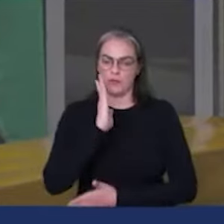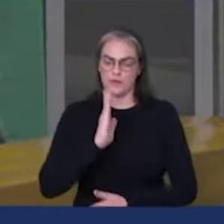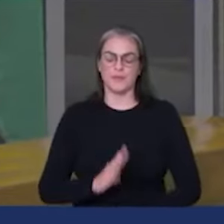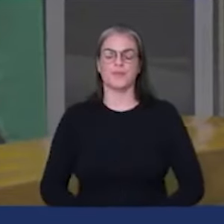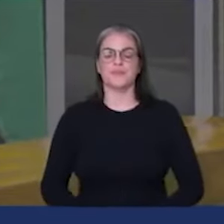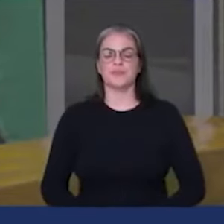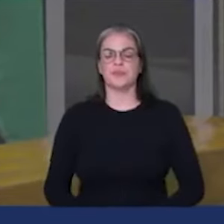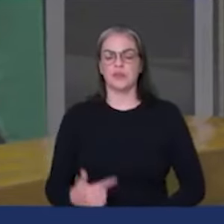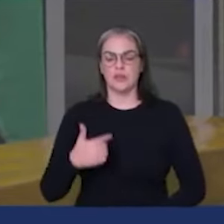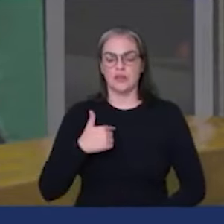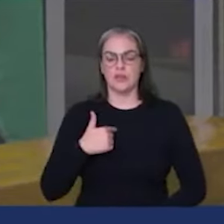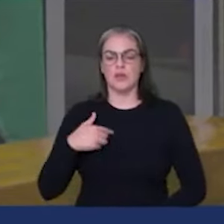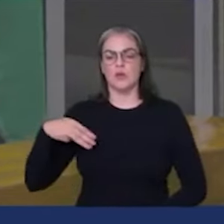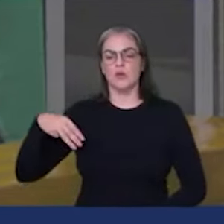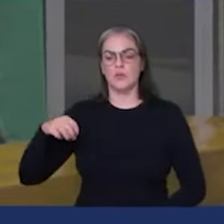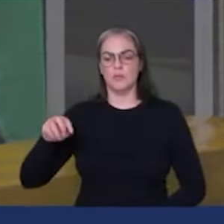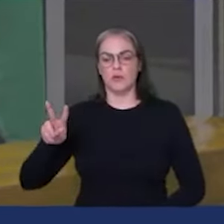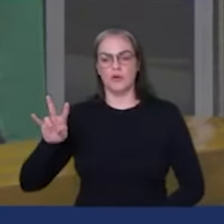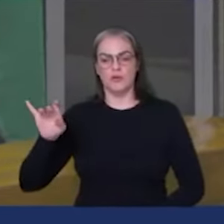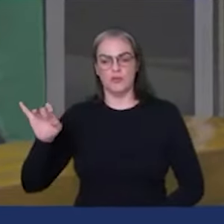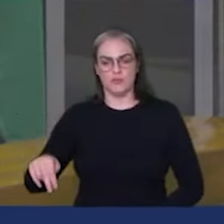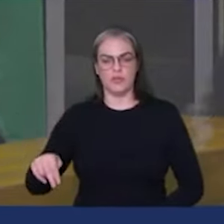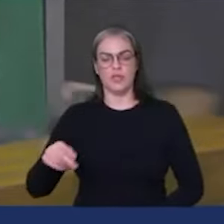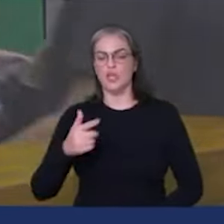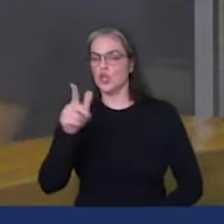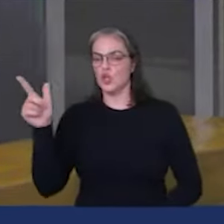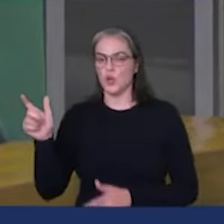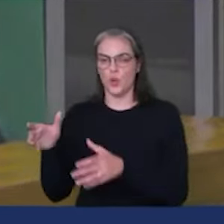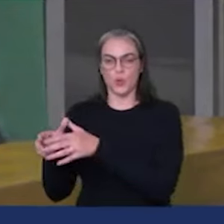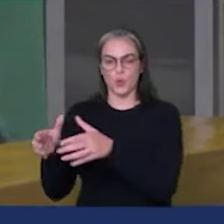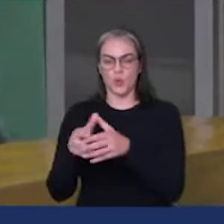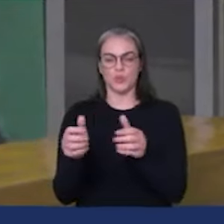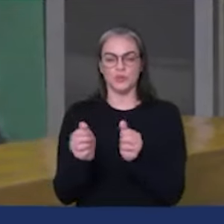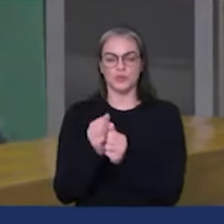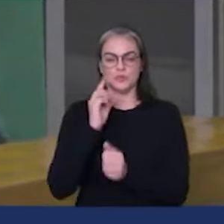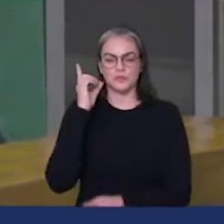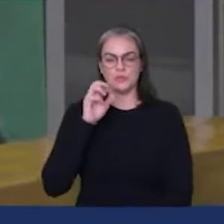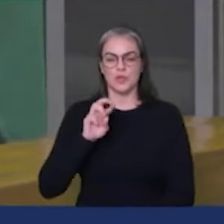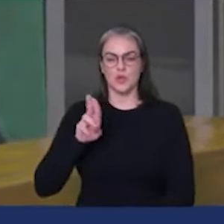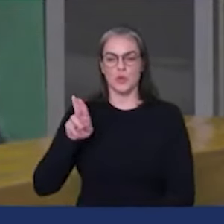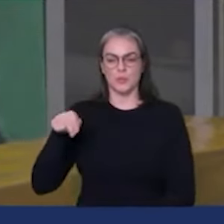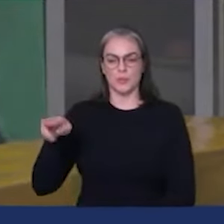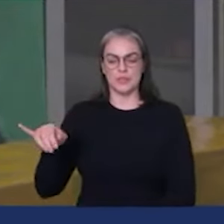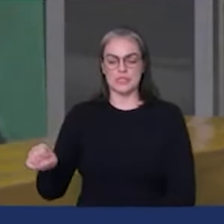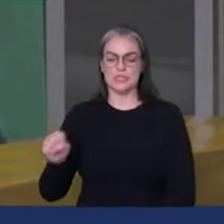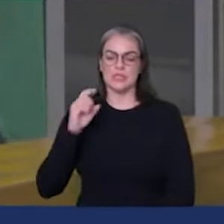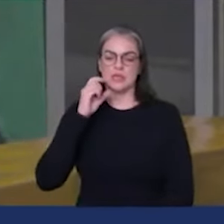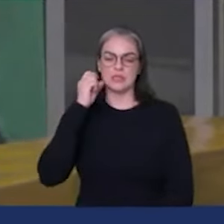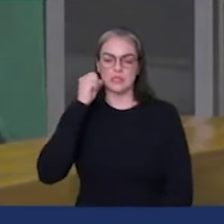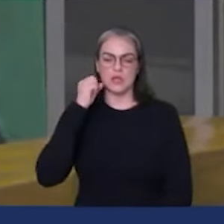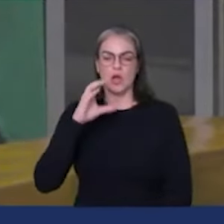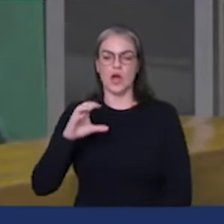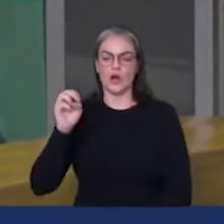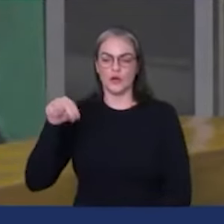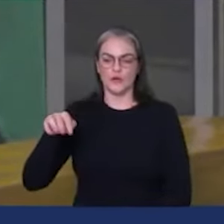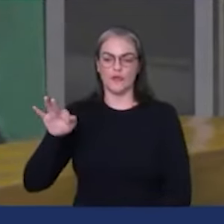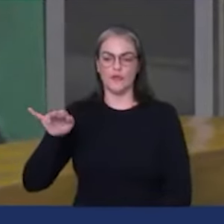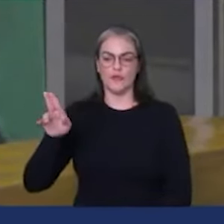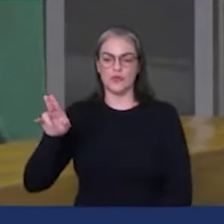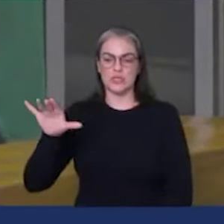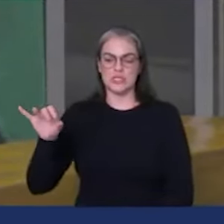Estivemos eu, MUVIM e diversos grupos juntos ao deputado Rubens Bueno e ao senador Confúcio Moura, levando orientações e